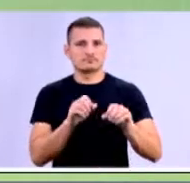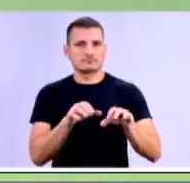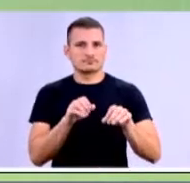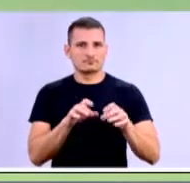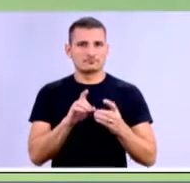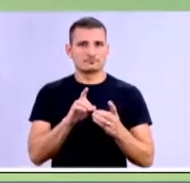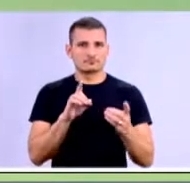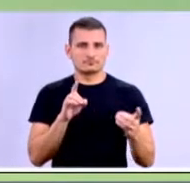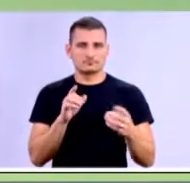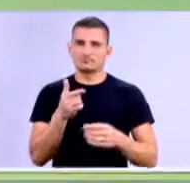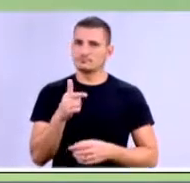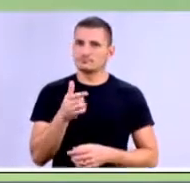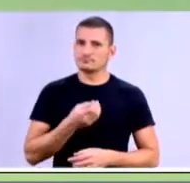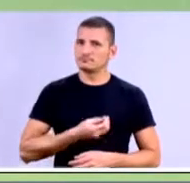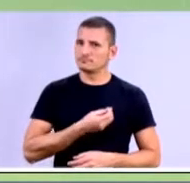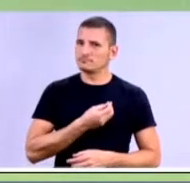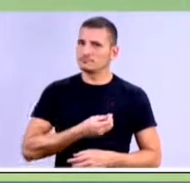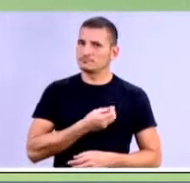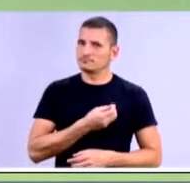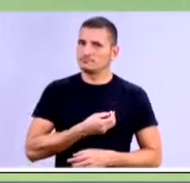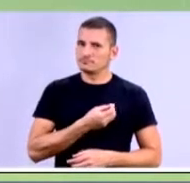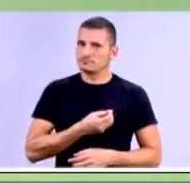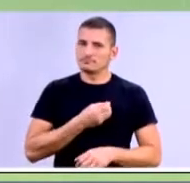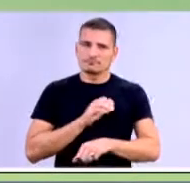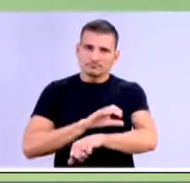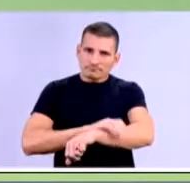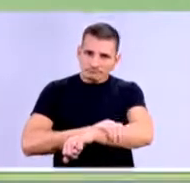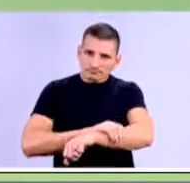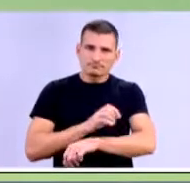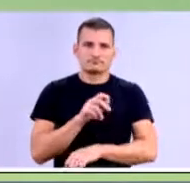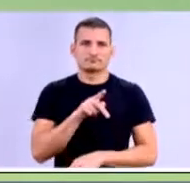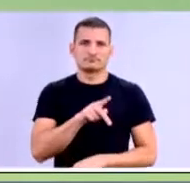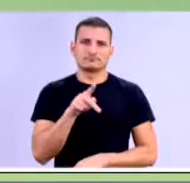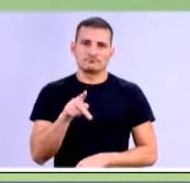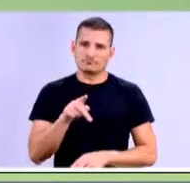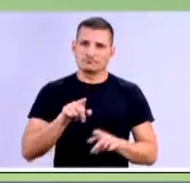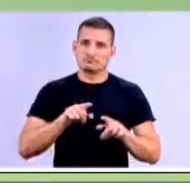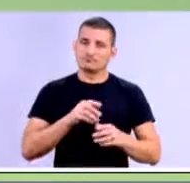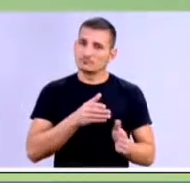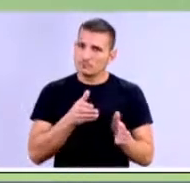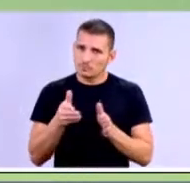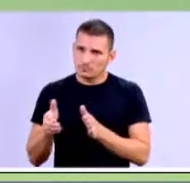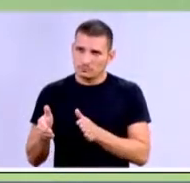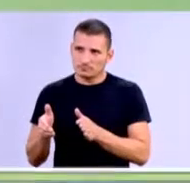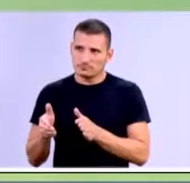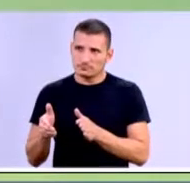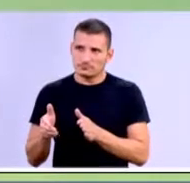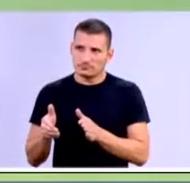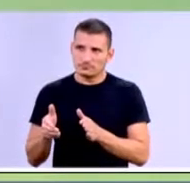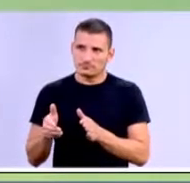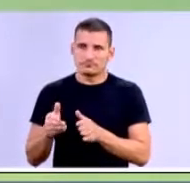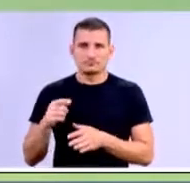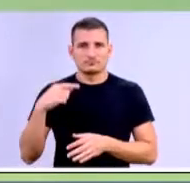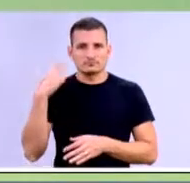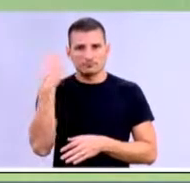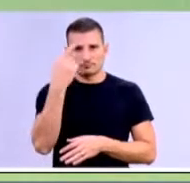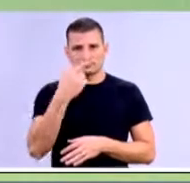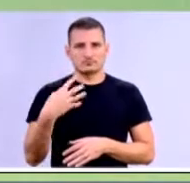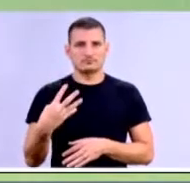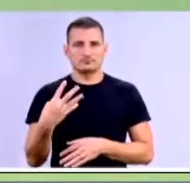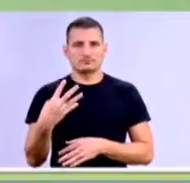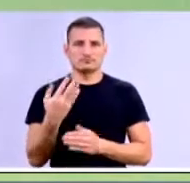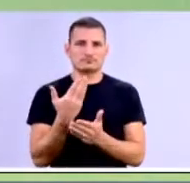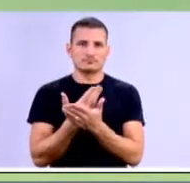temos a presença física do professor durante 4